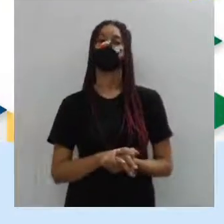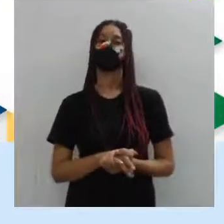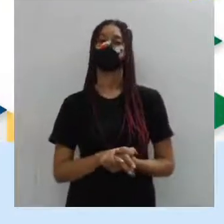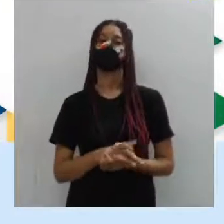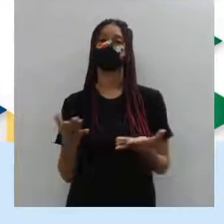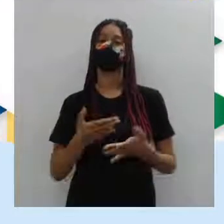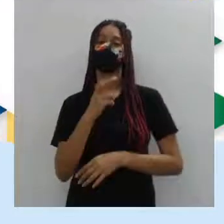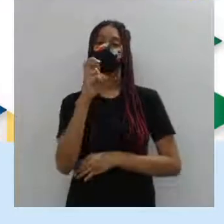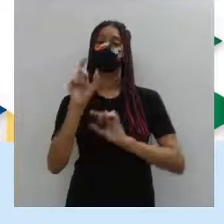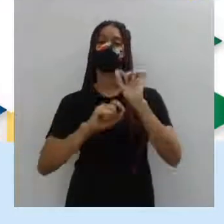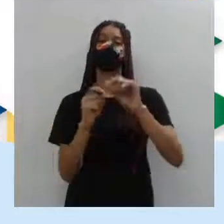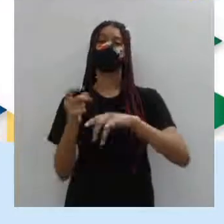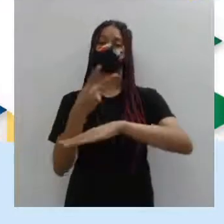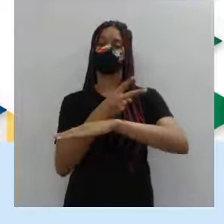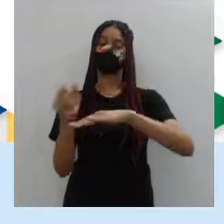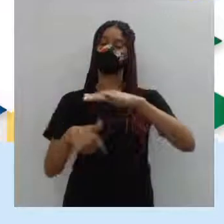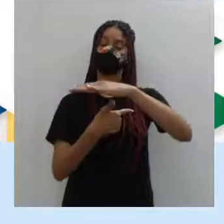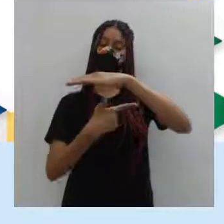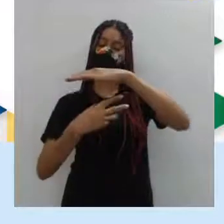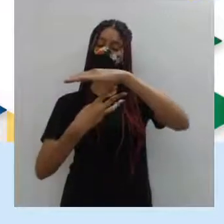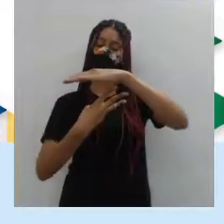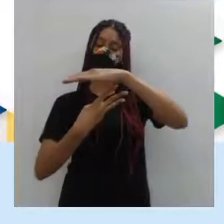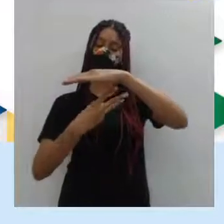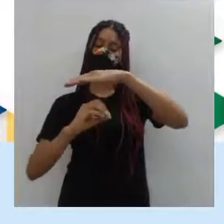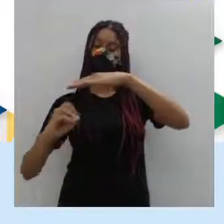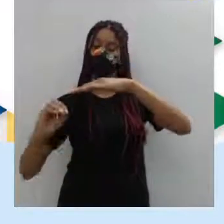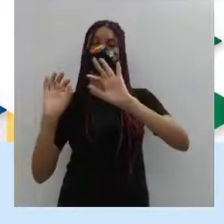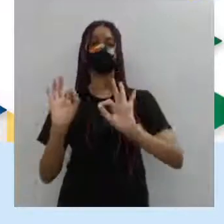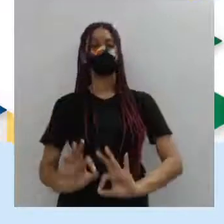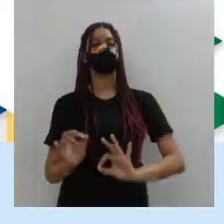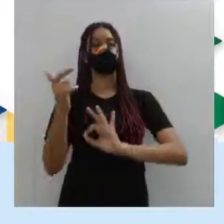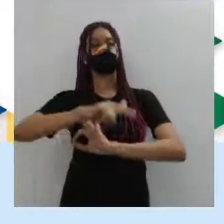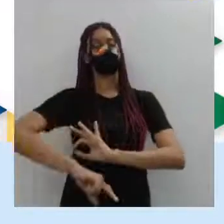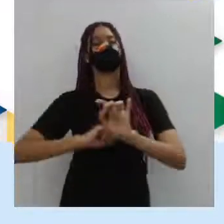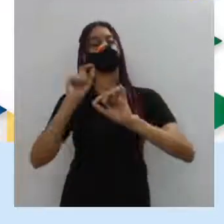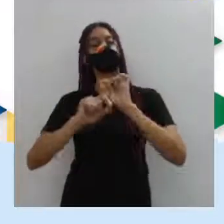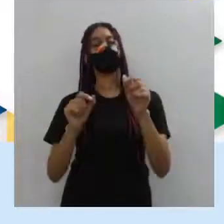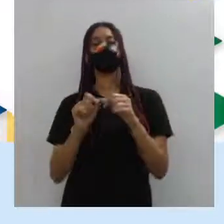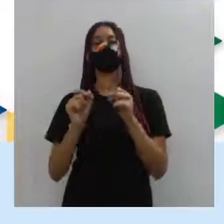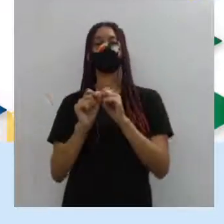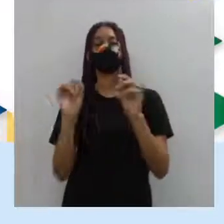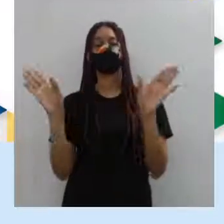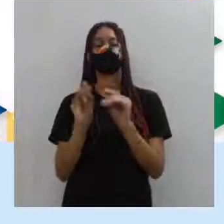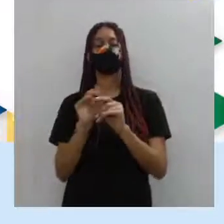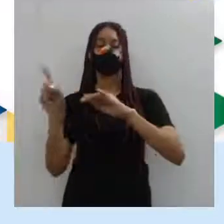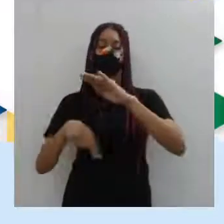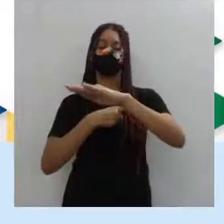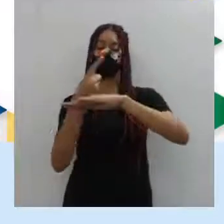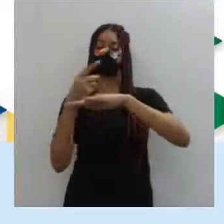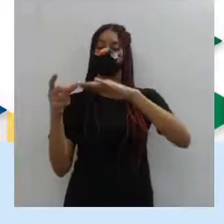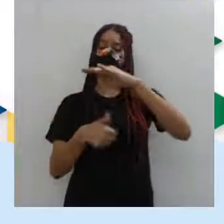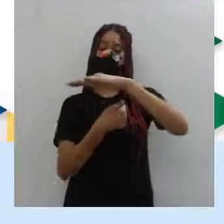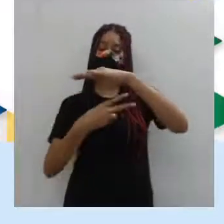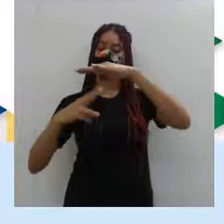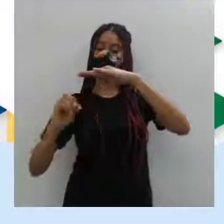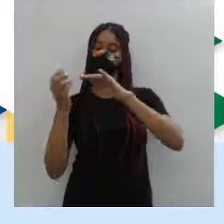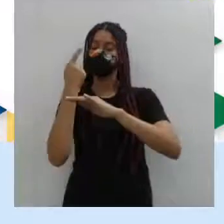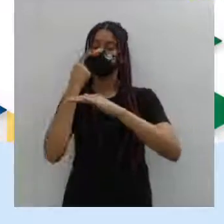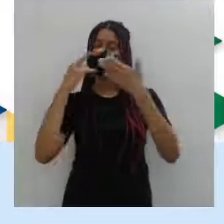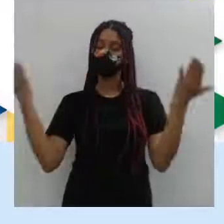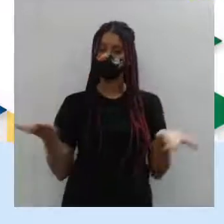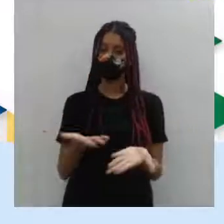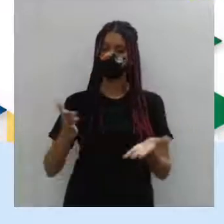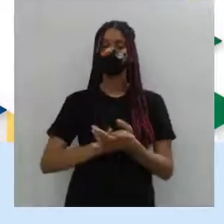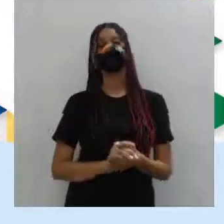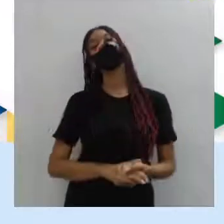a quinta árvore. 2 sobre 300. Novamente, é claro que vai ter que ficar 1 sobre 150. Preste atenção agora